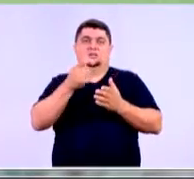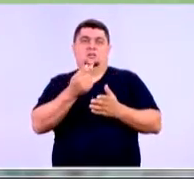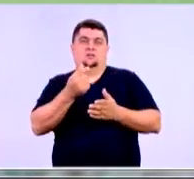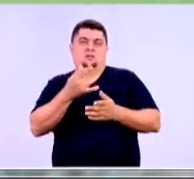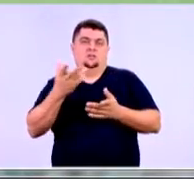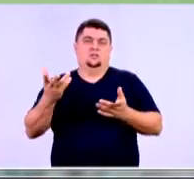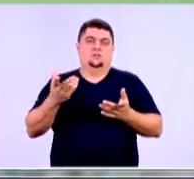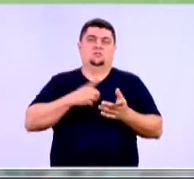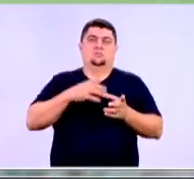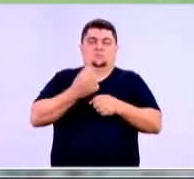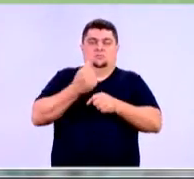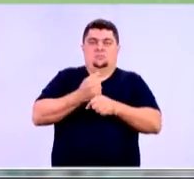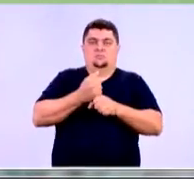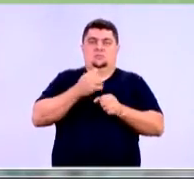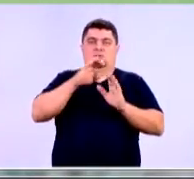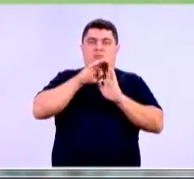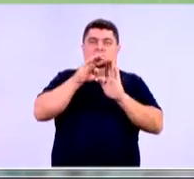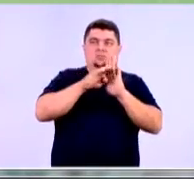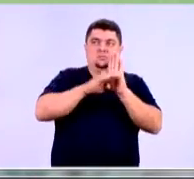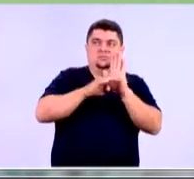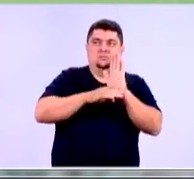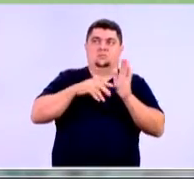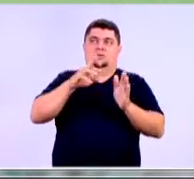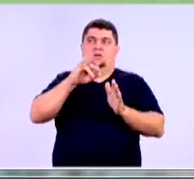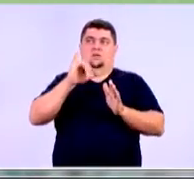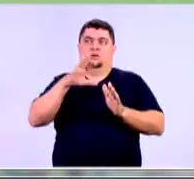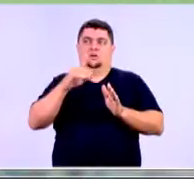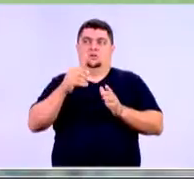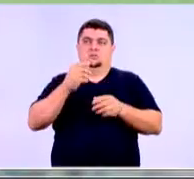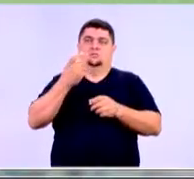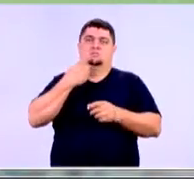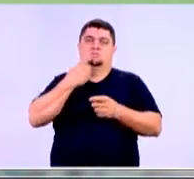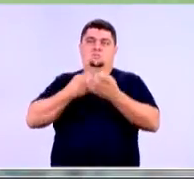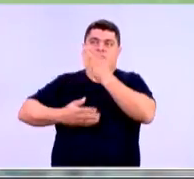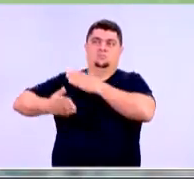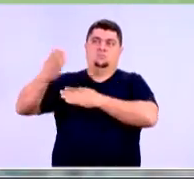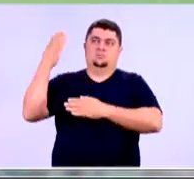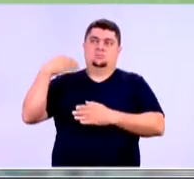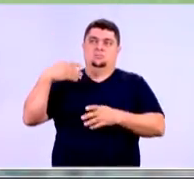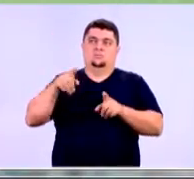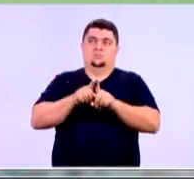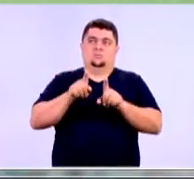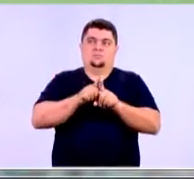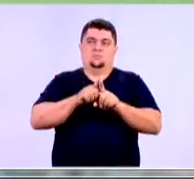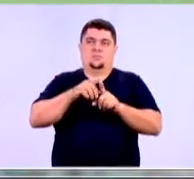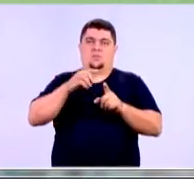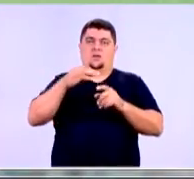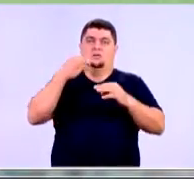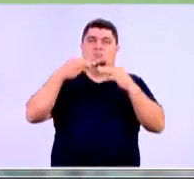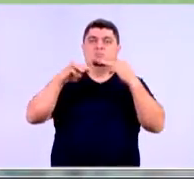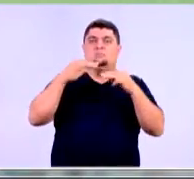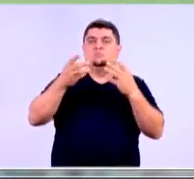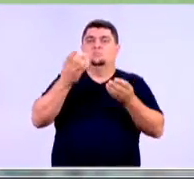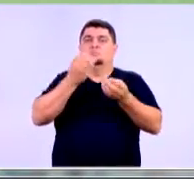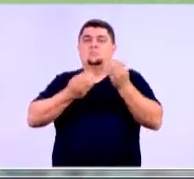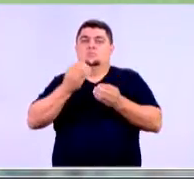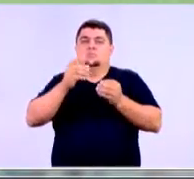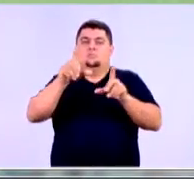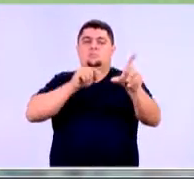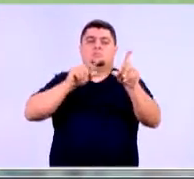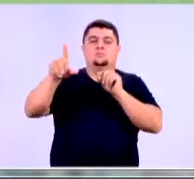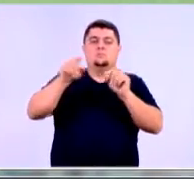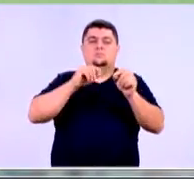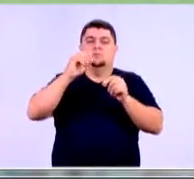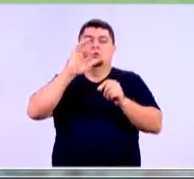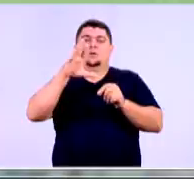o conteúdo de introdução ao risco e crédito, que nós vimos na sexta-feira passada, e o conteúdo de método de identificação e classificação de